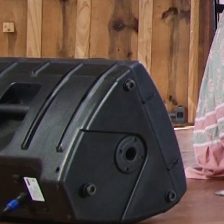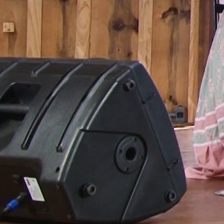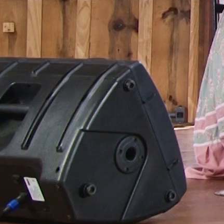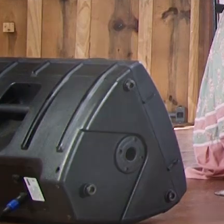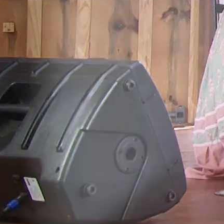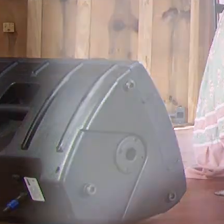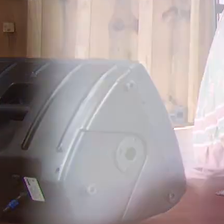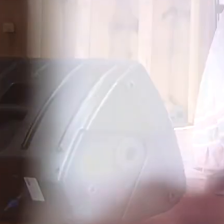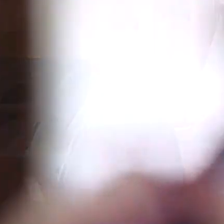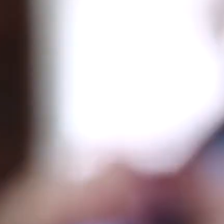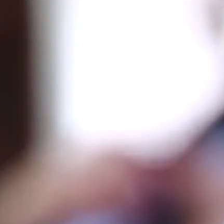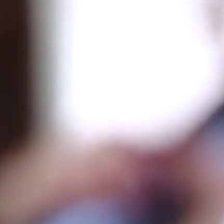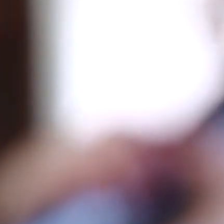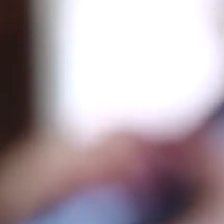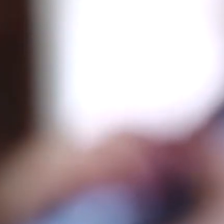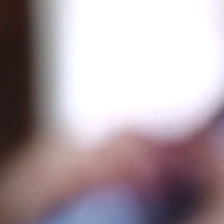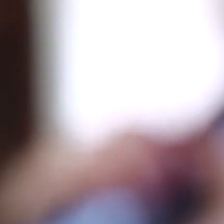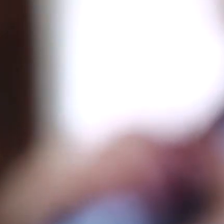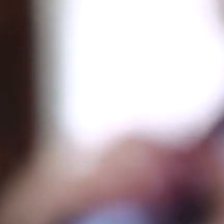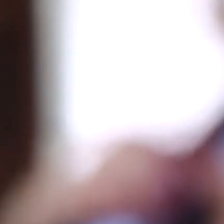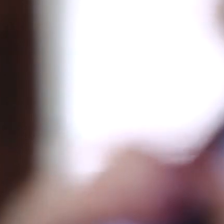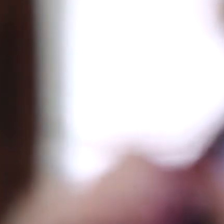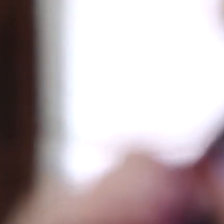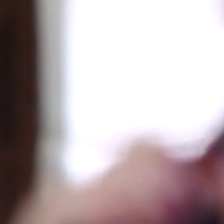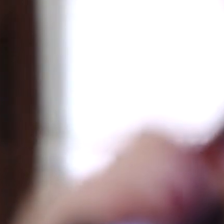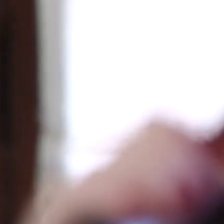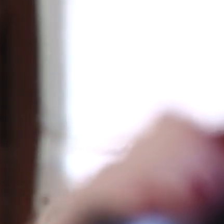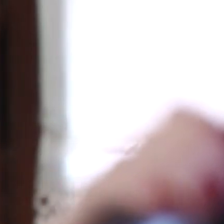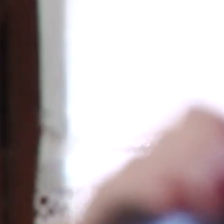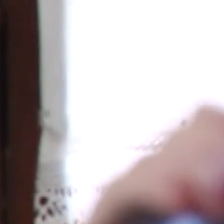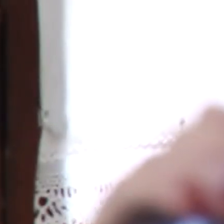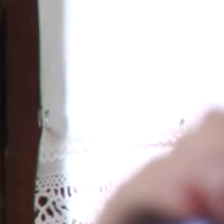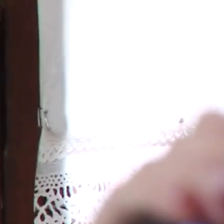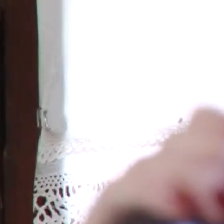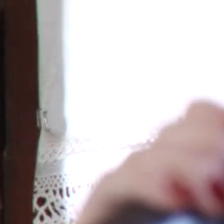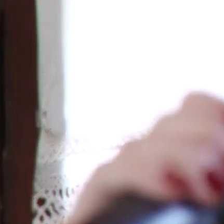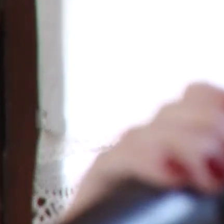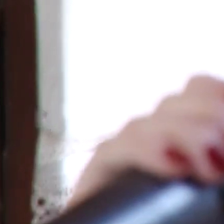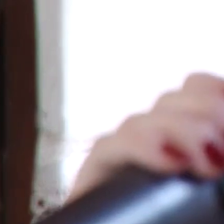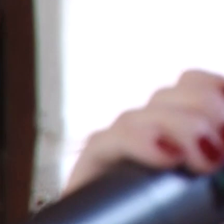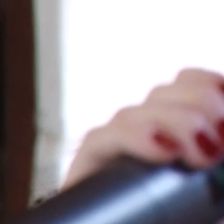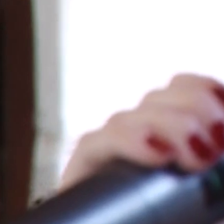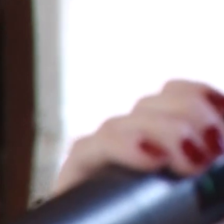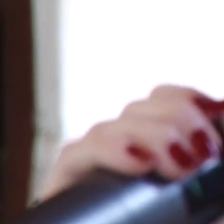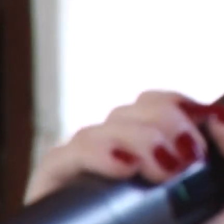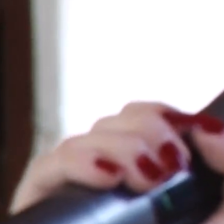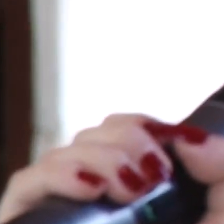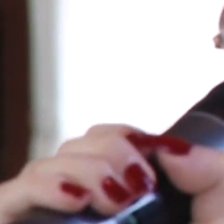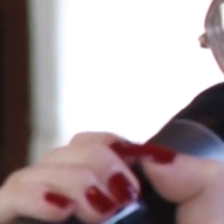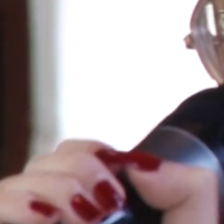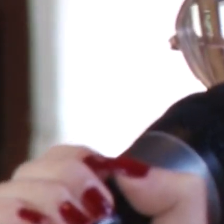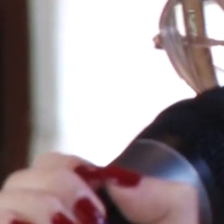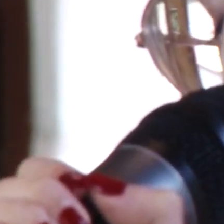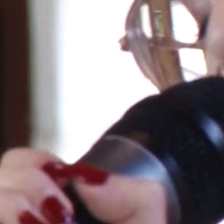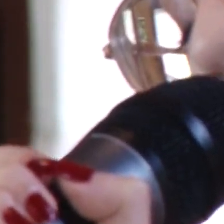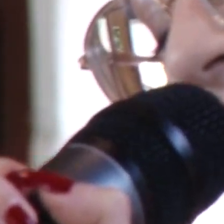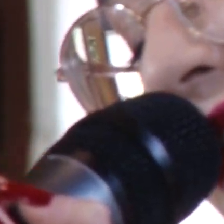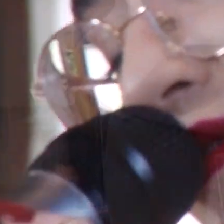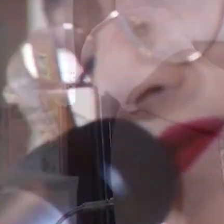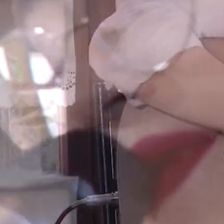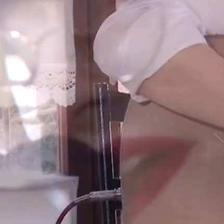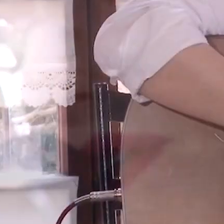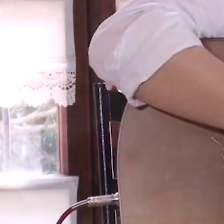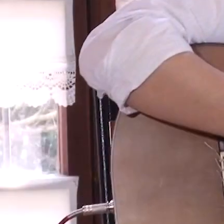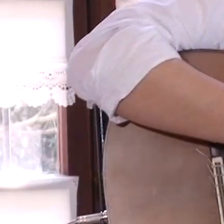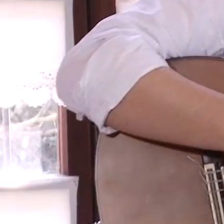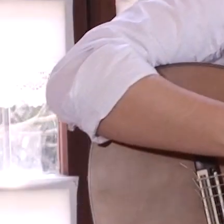cor, onde tudo que se planta cresce e o que mais floresce é o amor. É